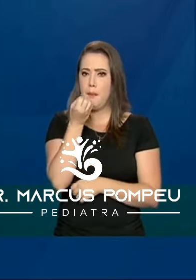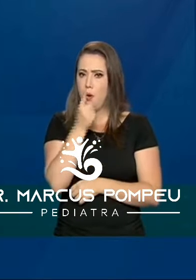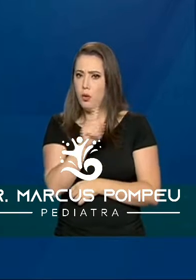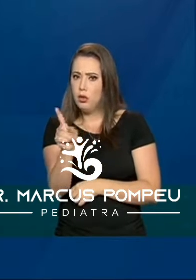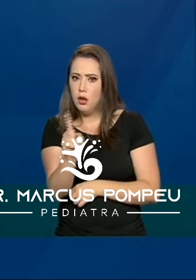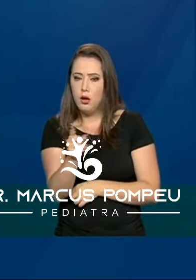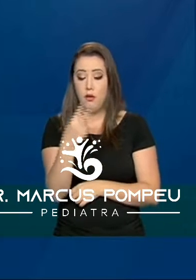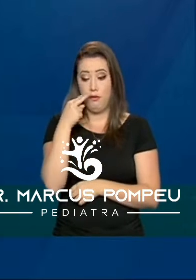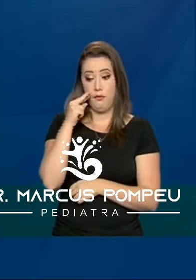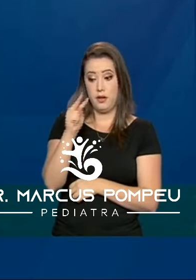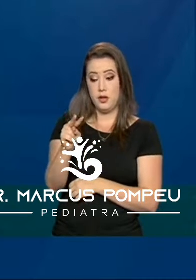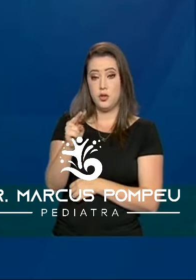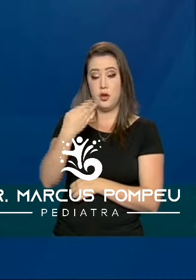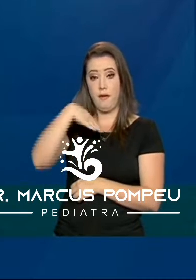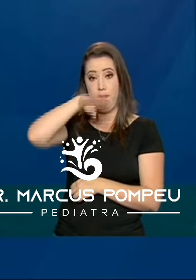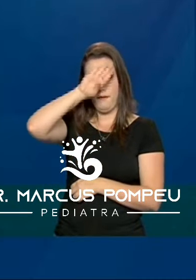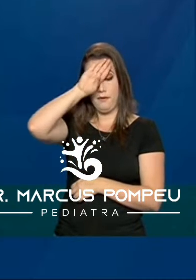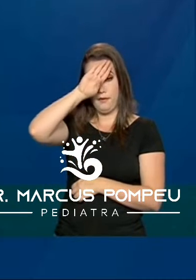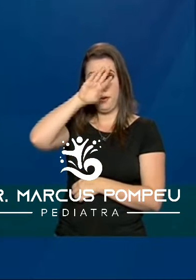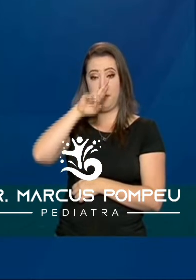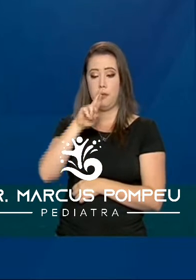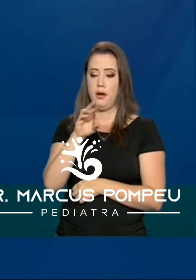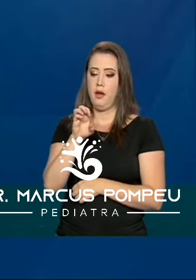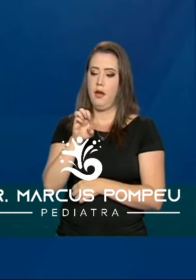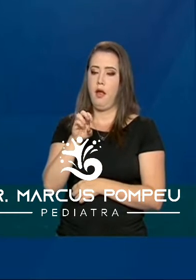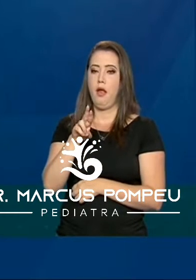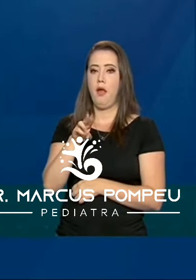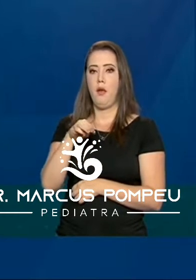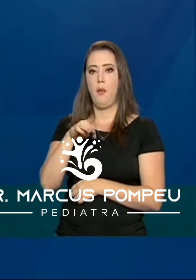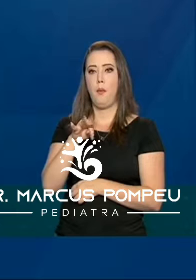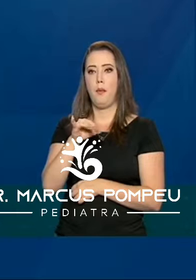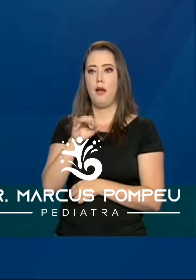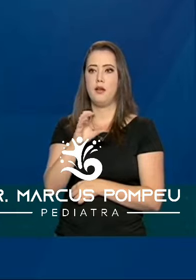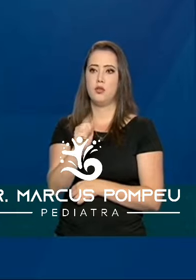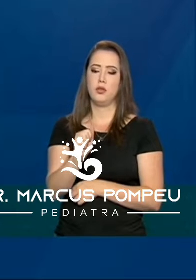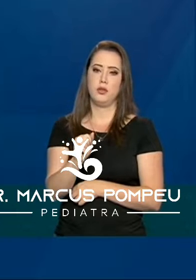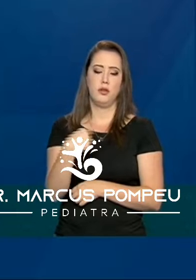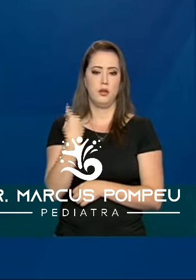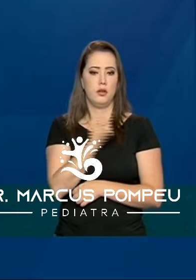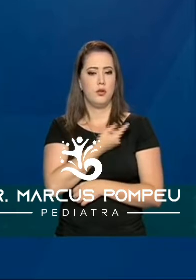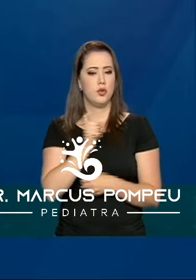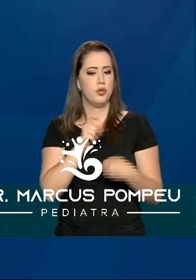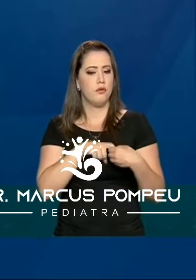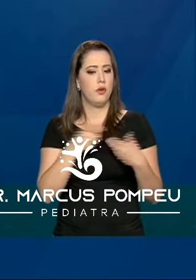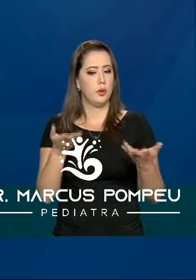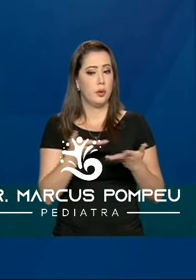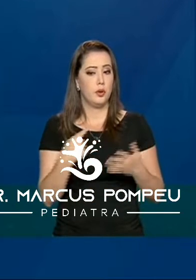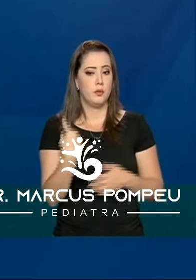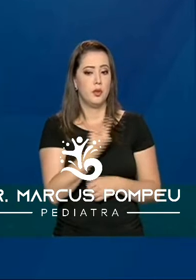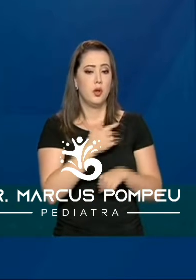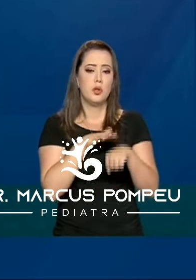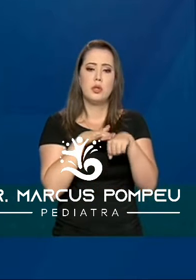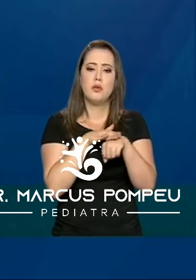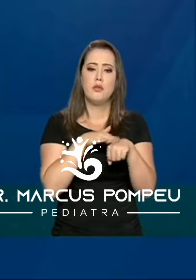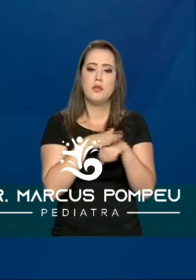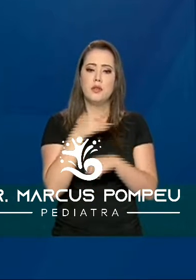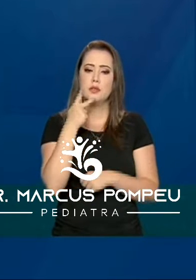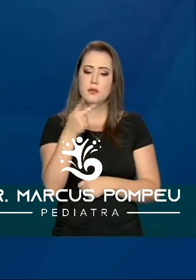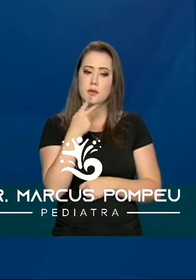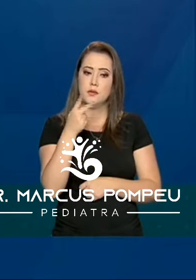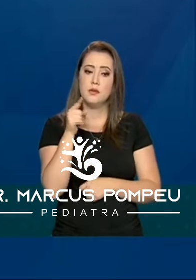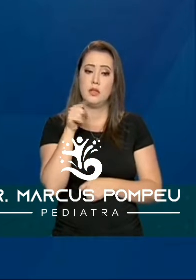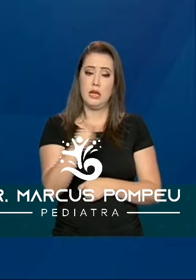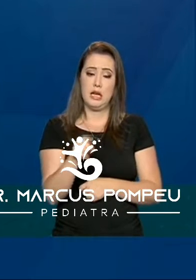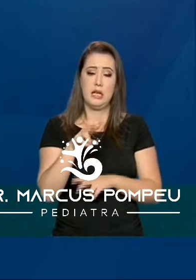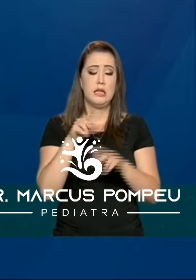febre reumática. Então, nós voltamos aqui para as nossas conversas e vamos dizer, esse trabalho é do Instituto Salk,